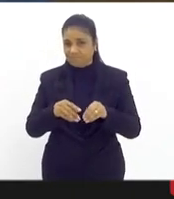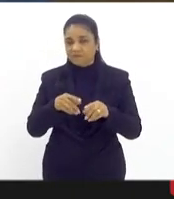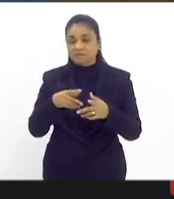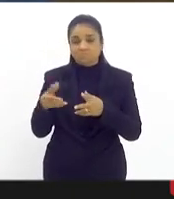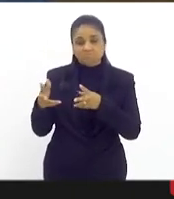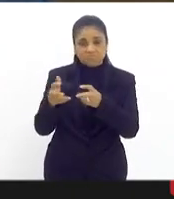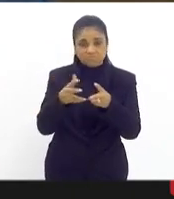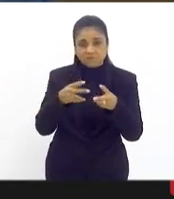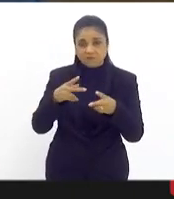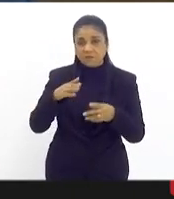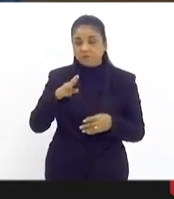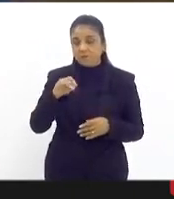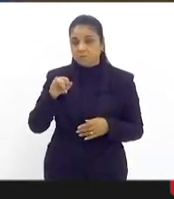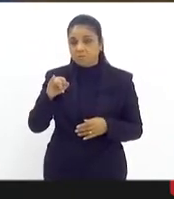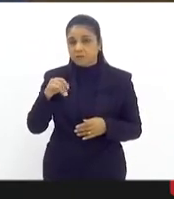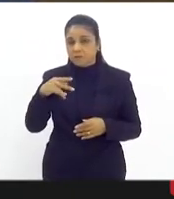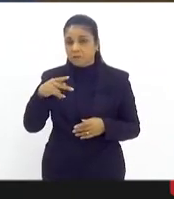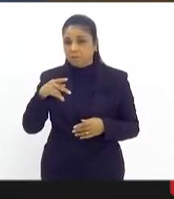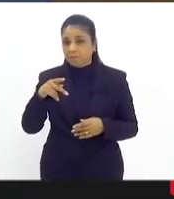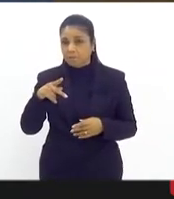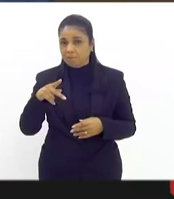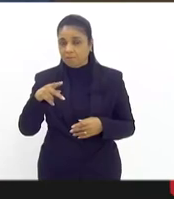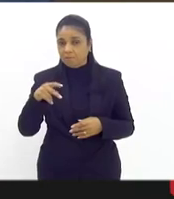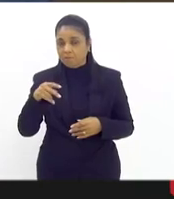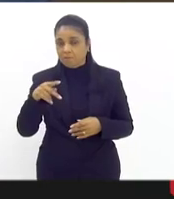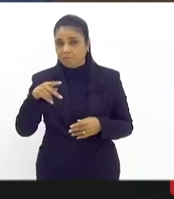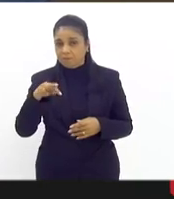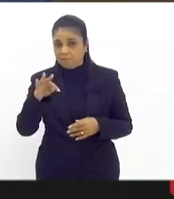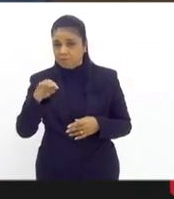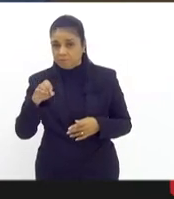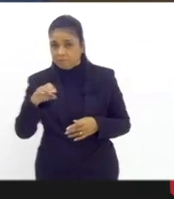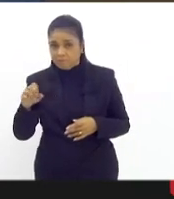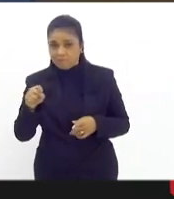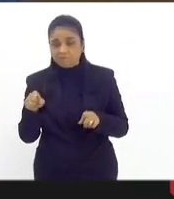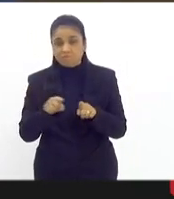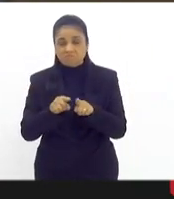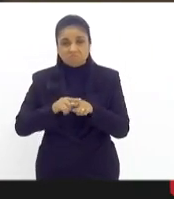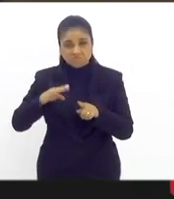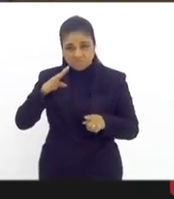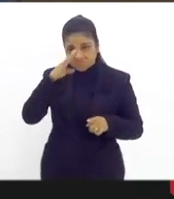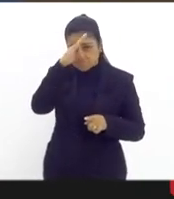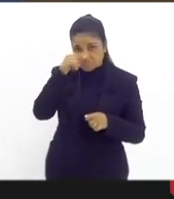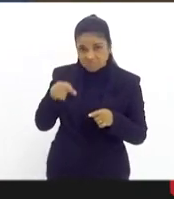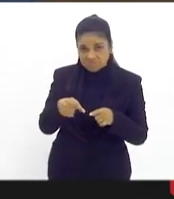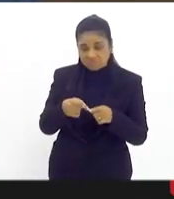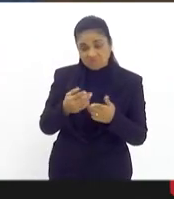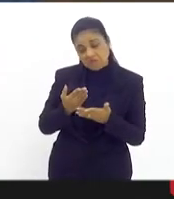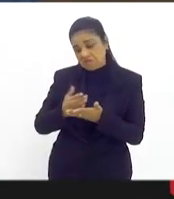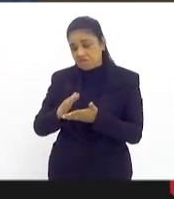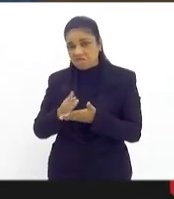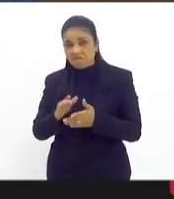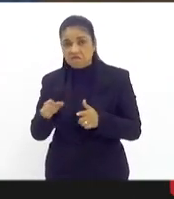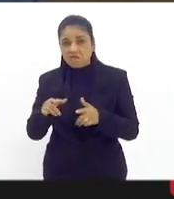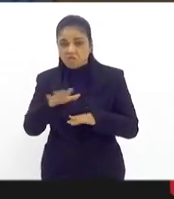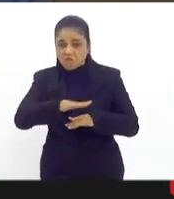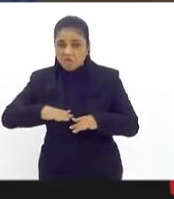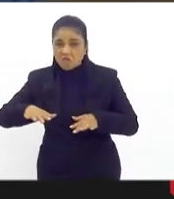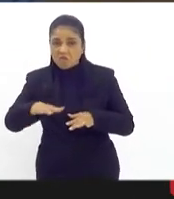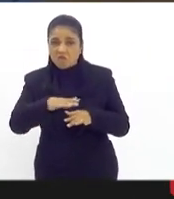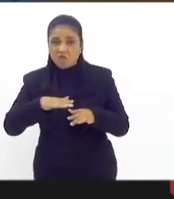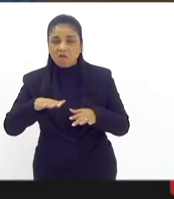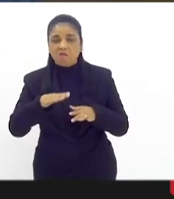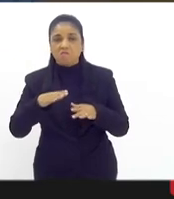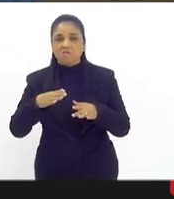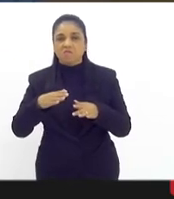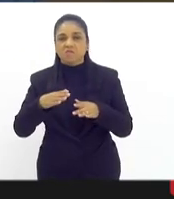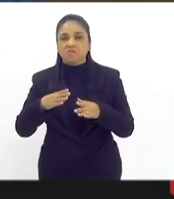techs, não tem exatamente a ver com as posições dos bolsonaristas, que também não tem exatamente a ver com um certo campo obscurantista